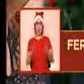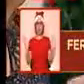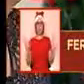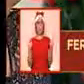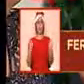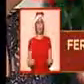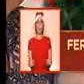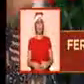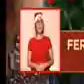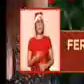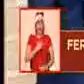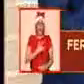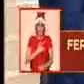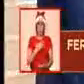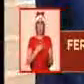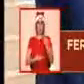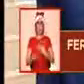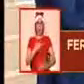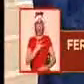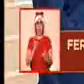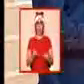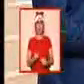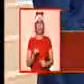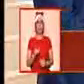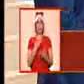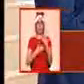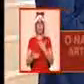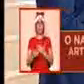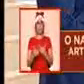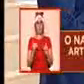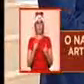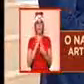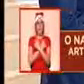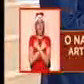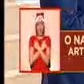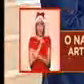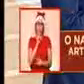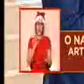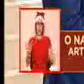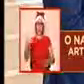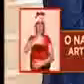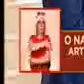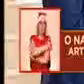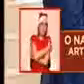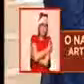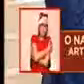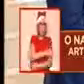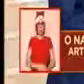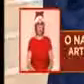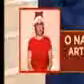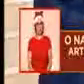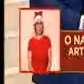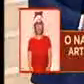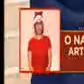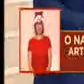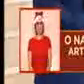ser dar amor e receber em troca. Não, receber em troca um abracinho basta. É? Então tome lá um. Pronto. Não seja por